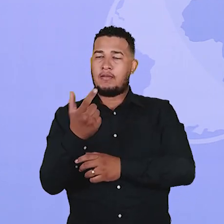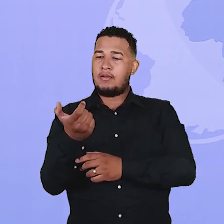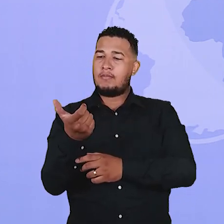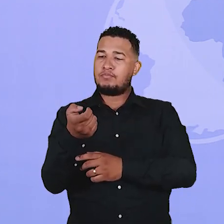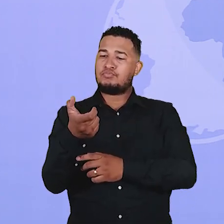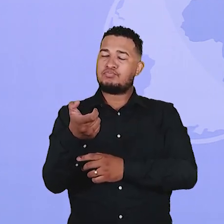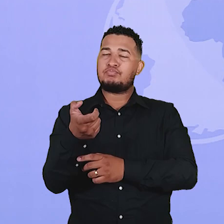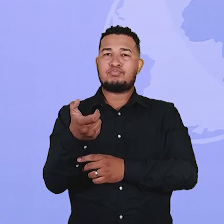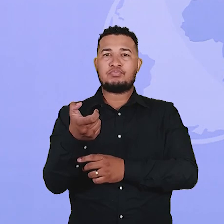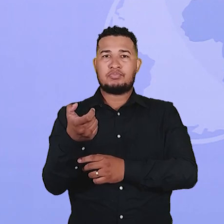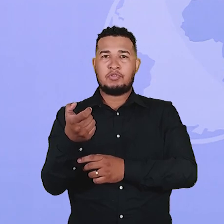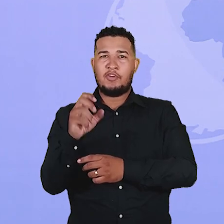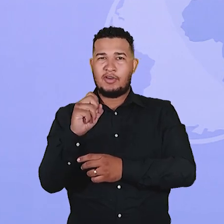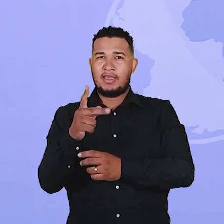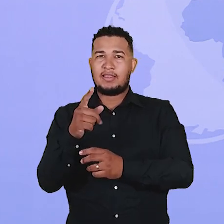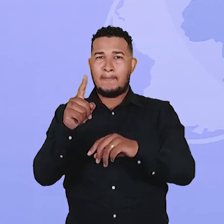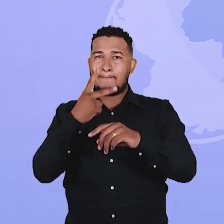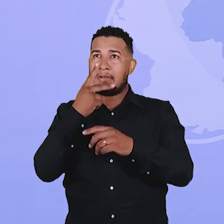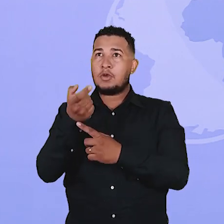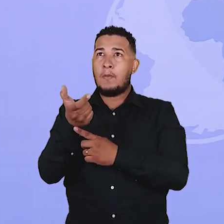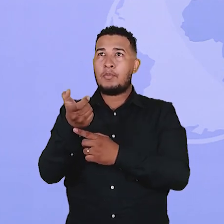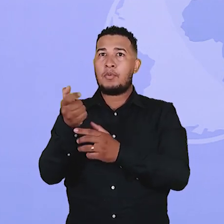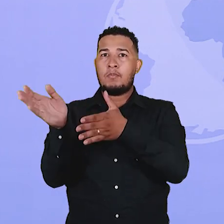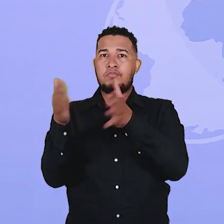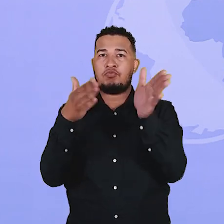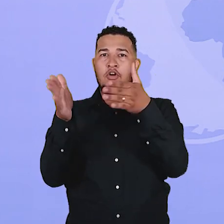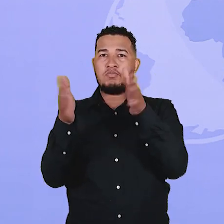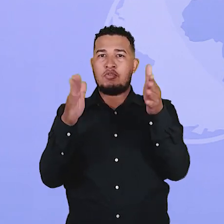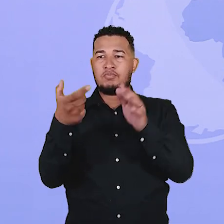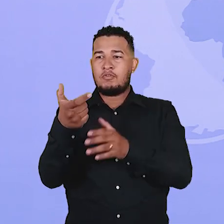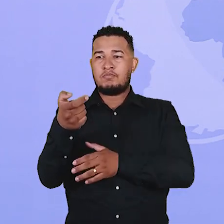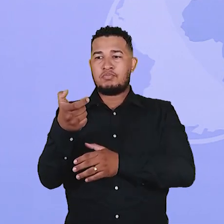de slide e aqui eu tenho a minha mão. Quando eu encosto